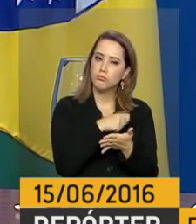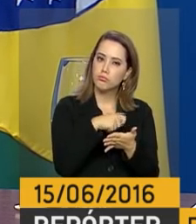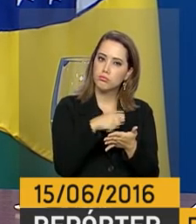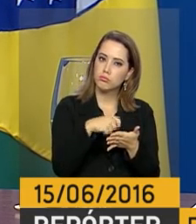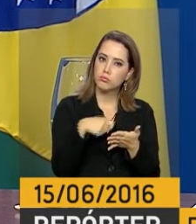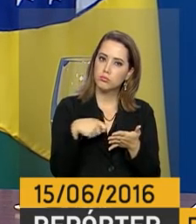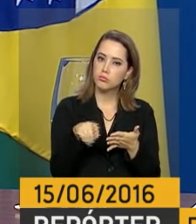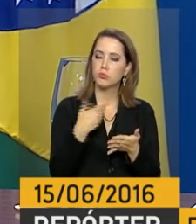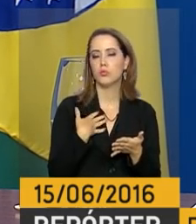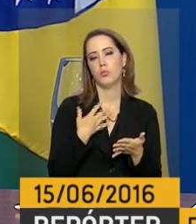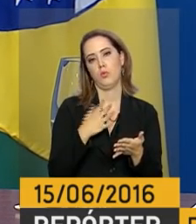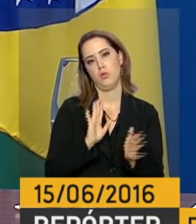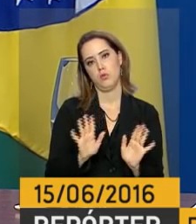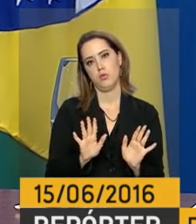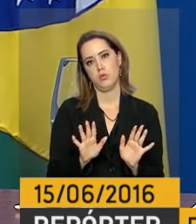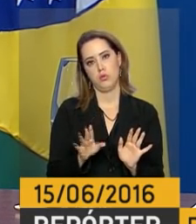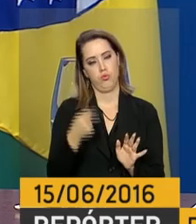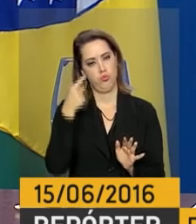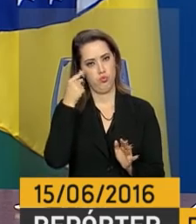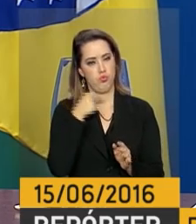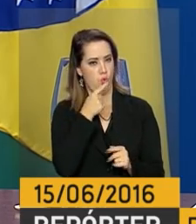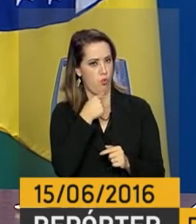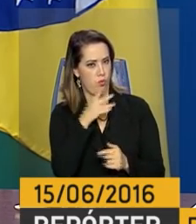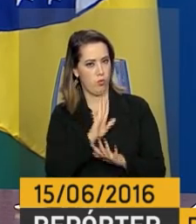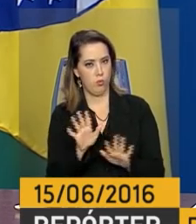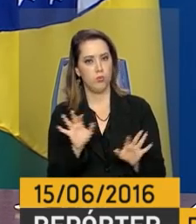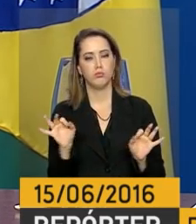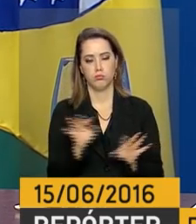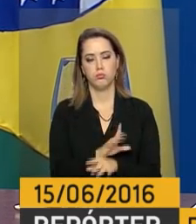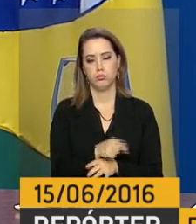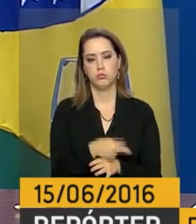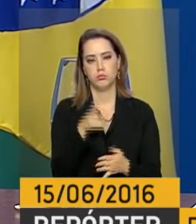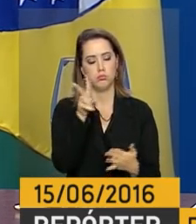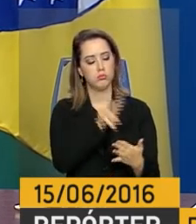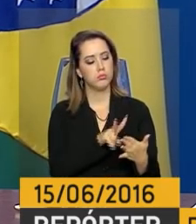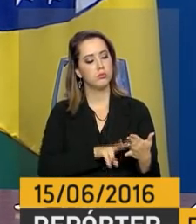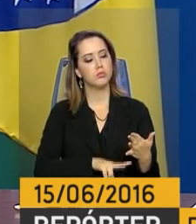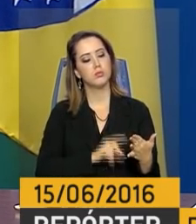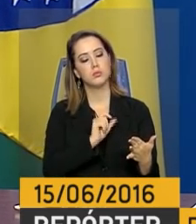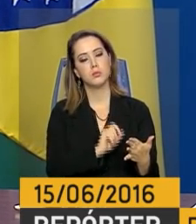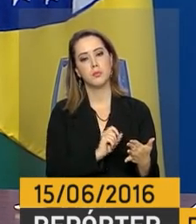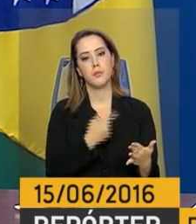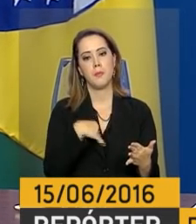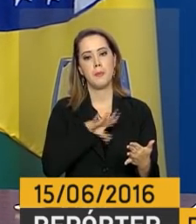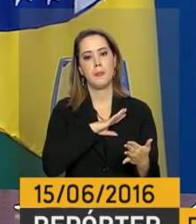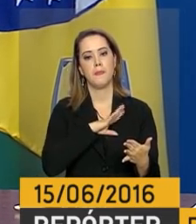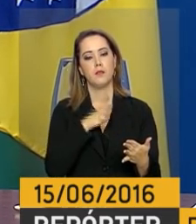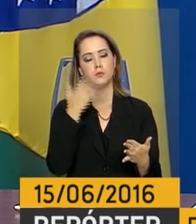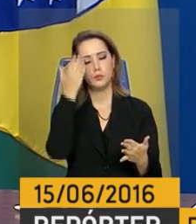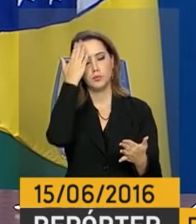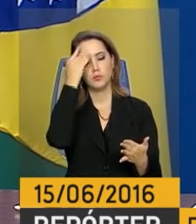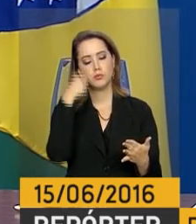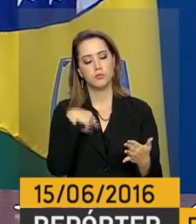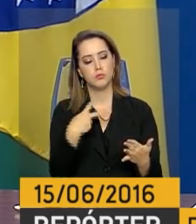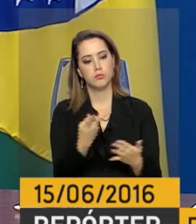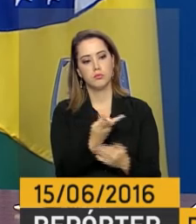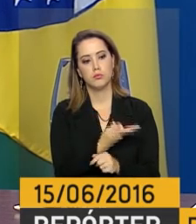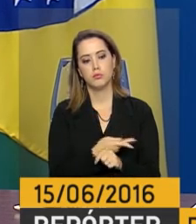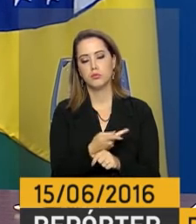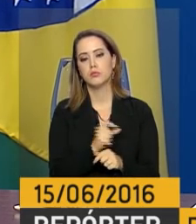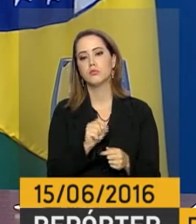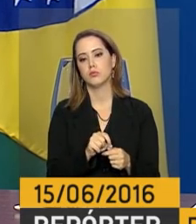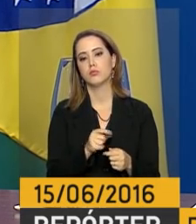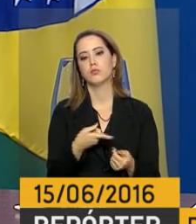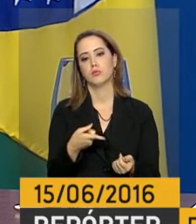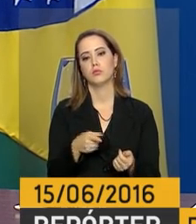a digamos eh dúvidas a respeito. Vamos ver se eu tenho aqui